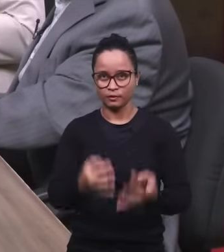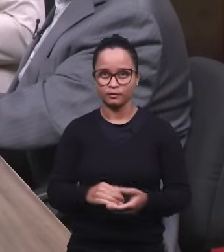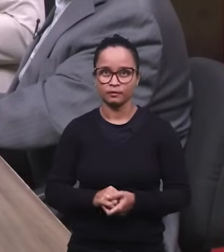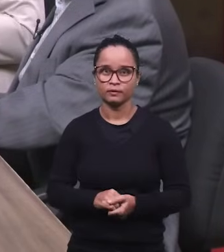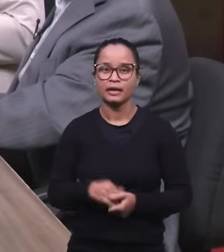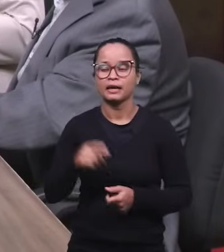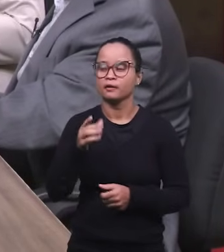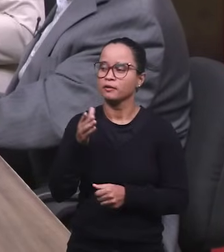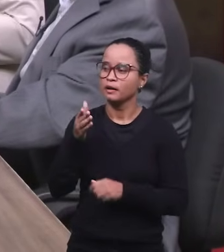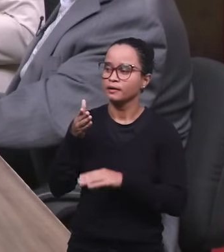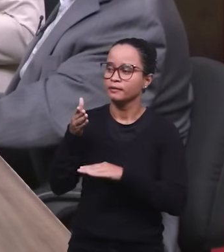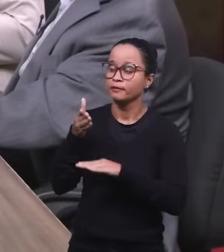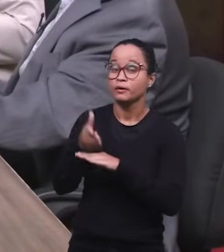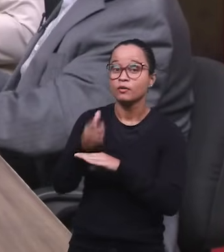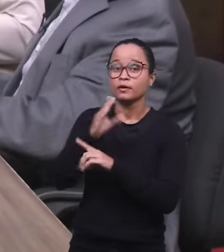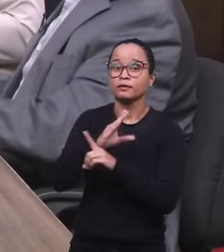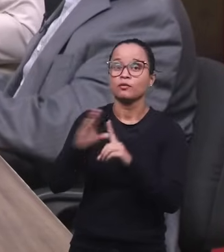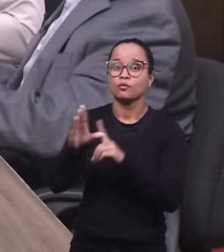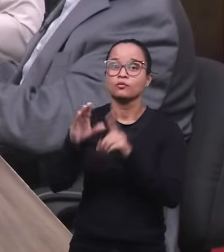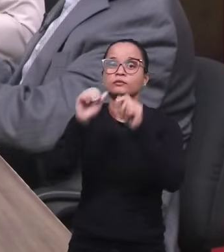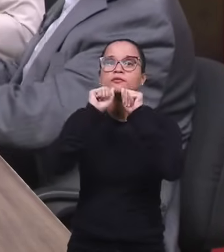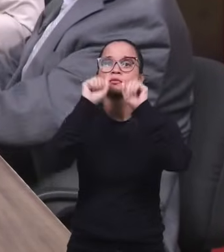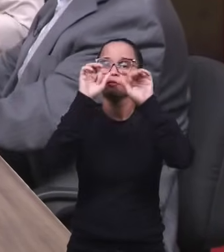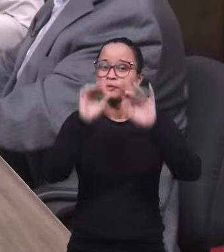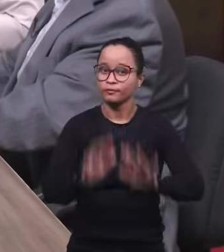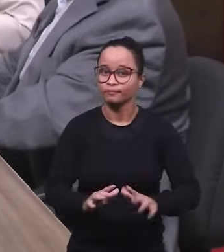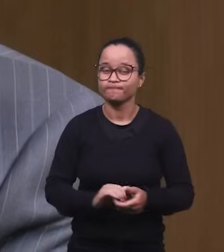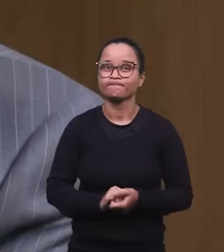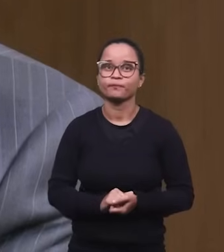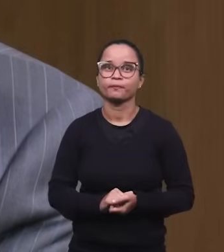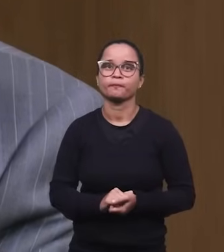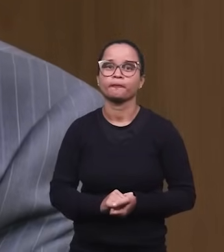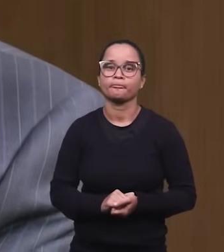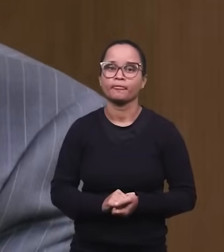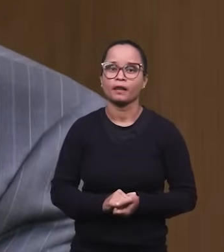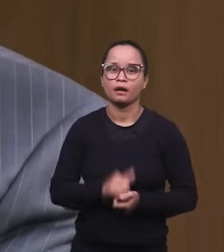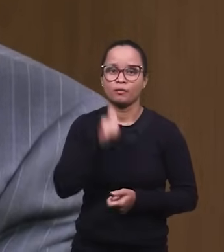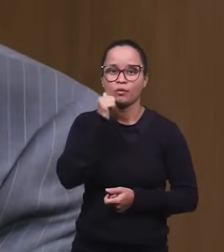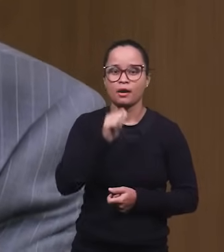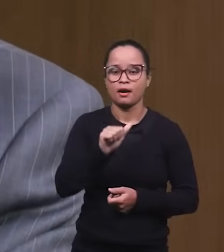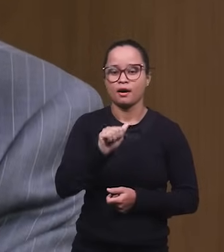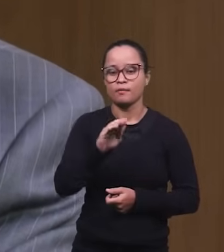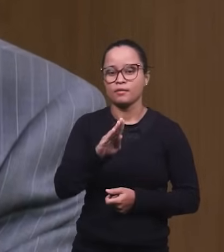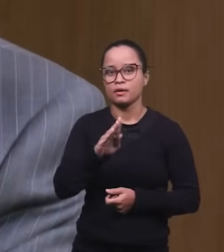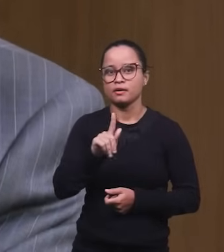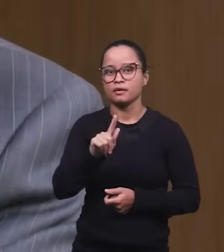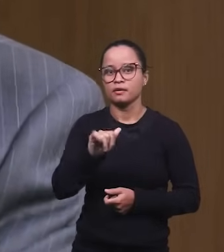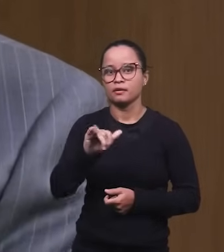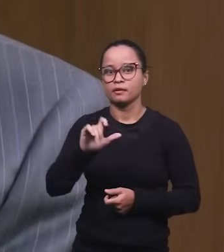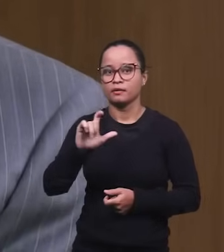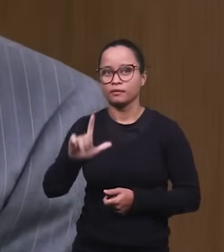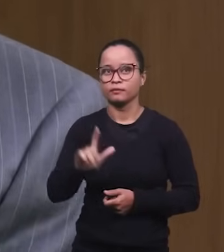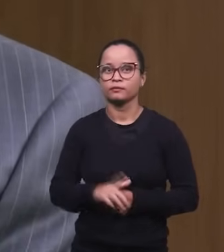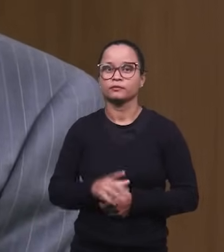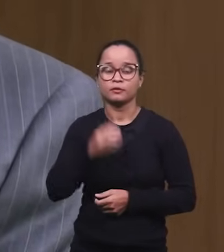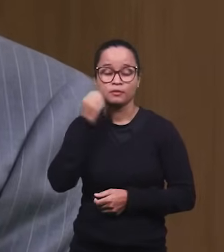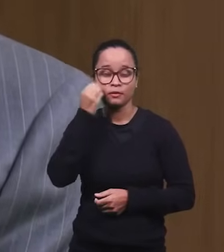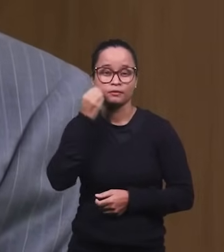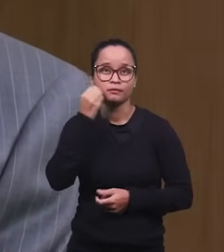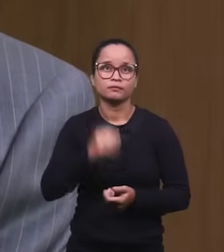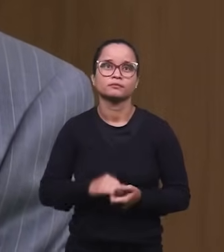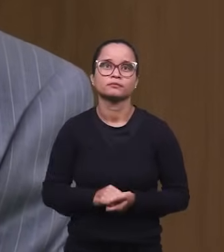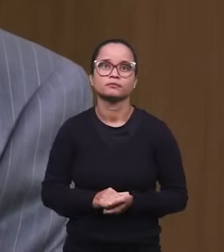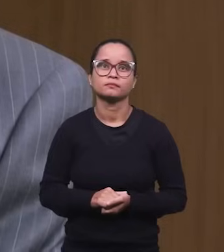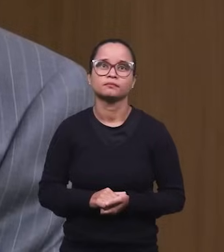sobre ir ao culto. Foi ao culto, recebeu uma bênção. Abigail viveu essa experiência. O encontro dela com Davi foi um